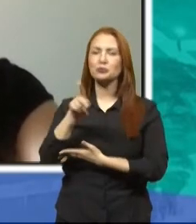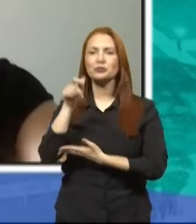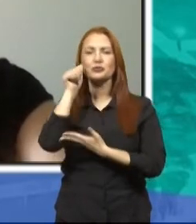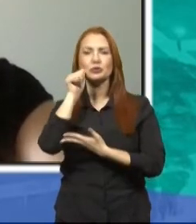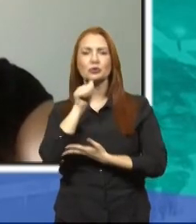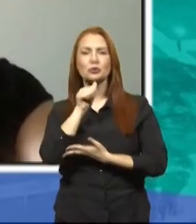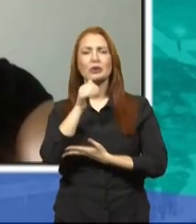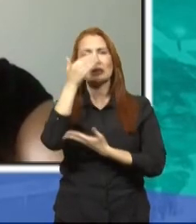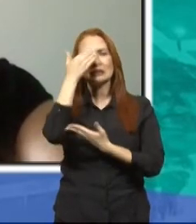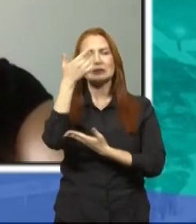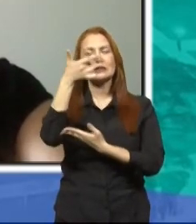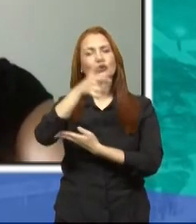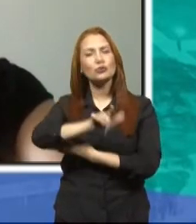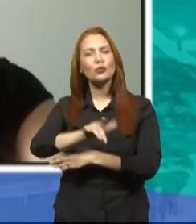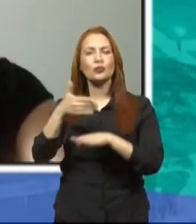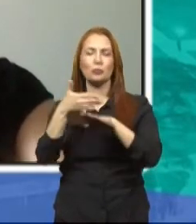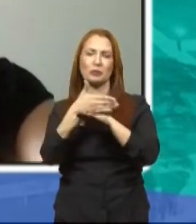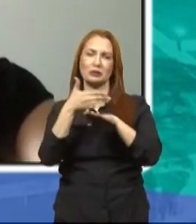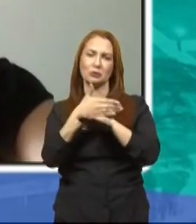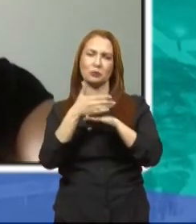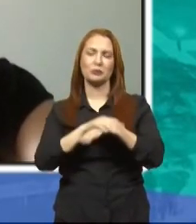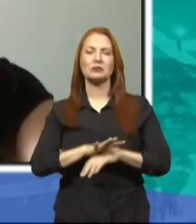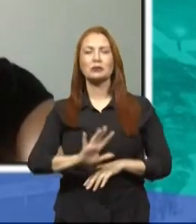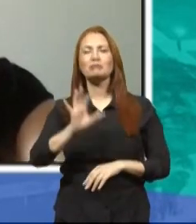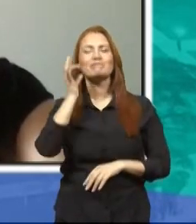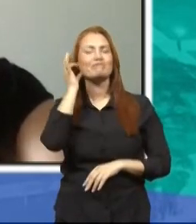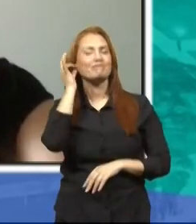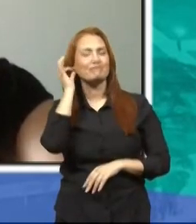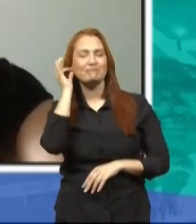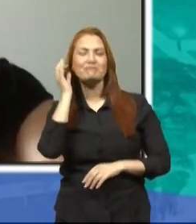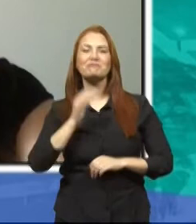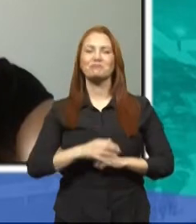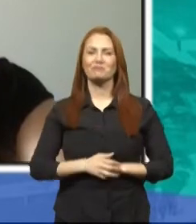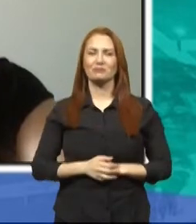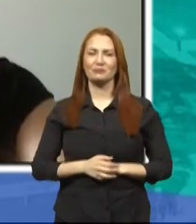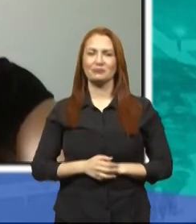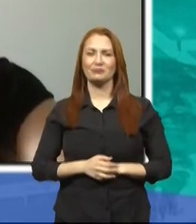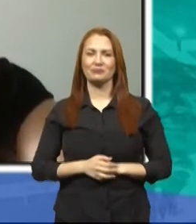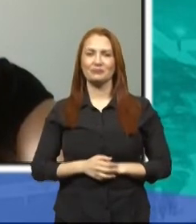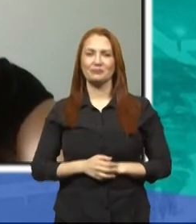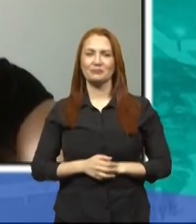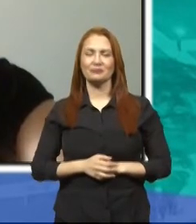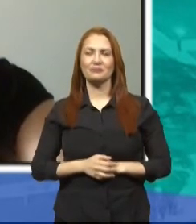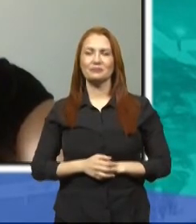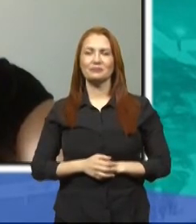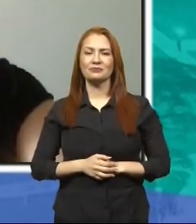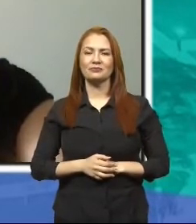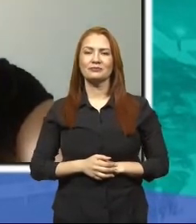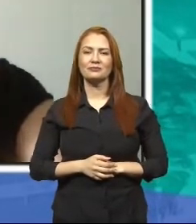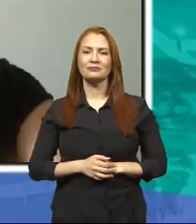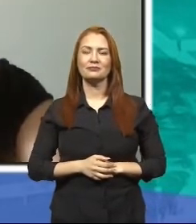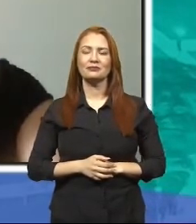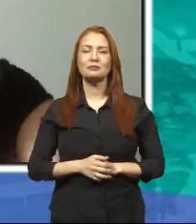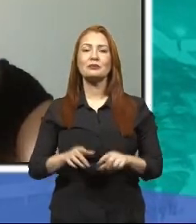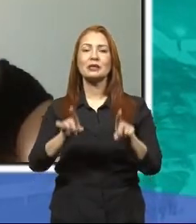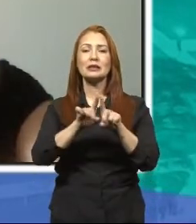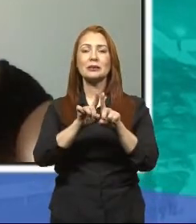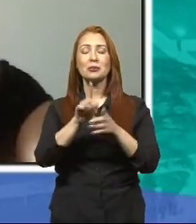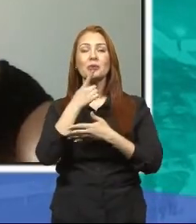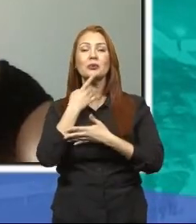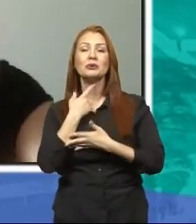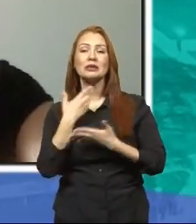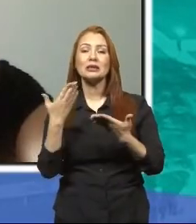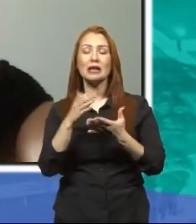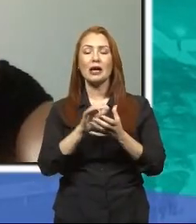Agradecer mais uma vez a sua participação, brilhante participação aqui, mais uma vez, no nosso painel. E gostaria de passar, então,